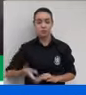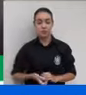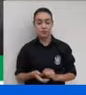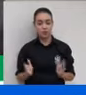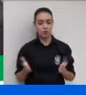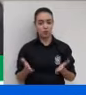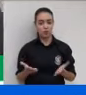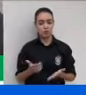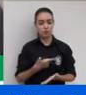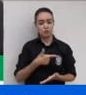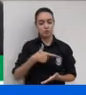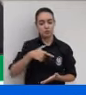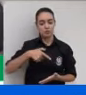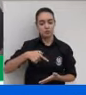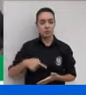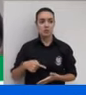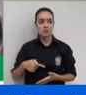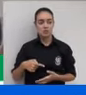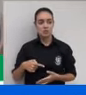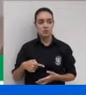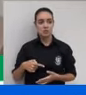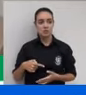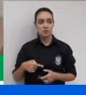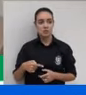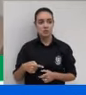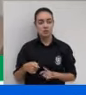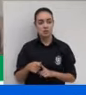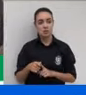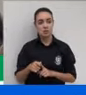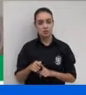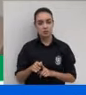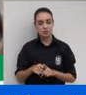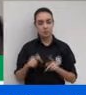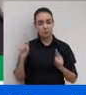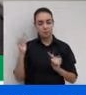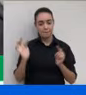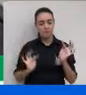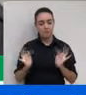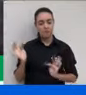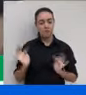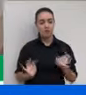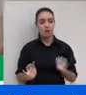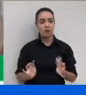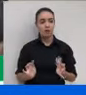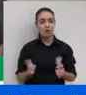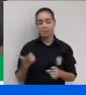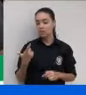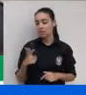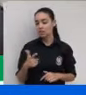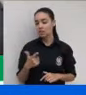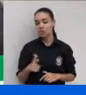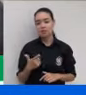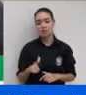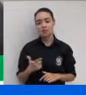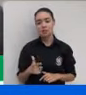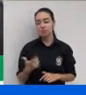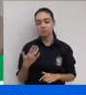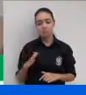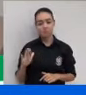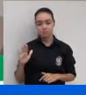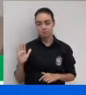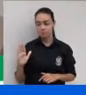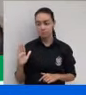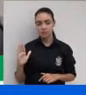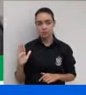27 de janeiro não tem ainda o candidato não tem quem ganhe de Fevereiro bota um mês PR frente